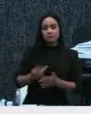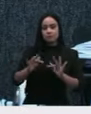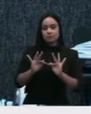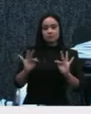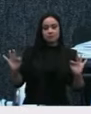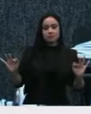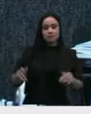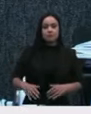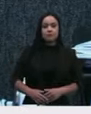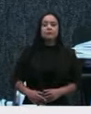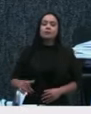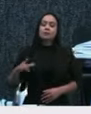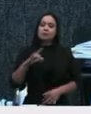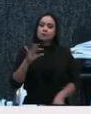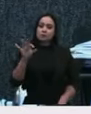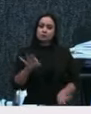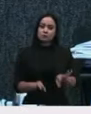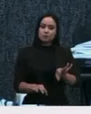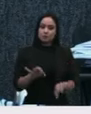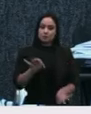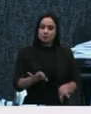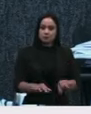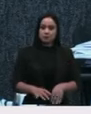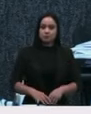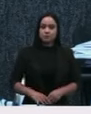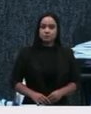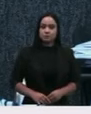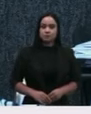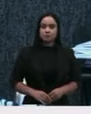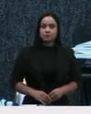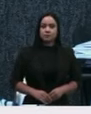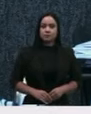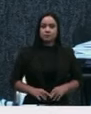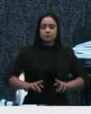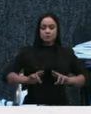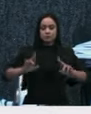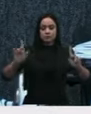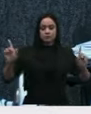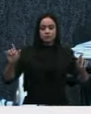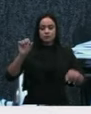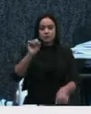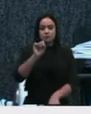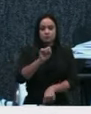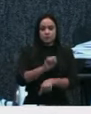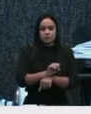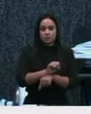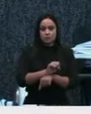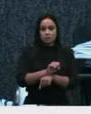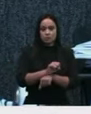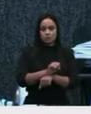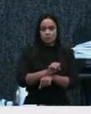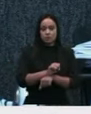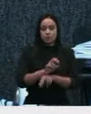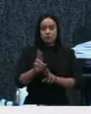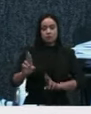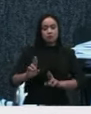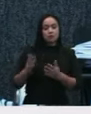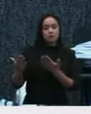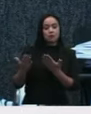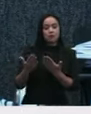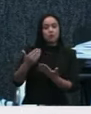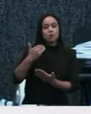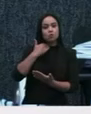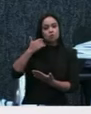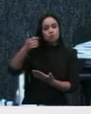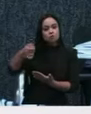simples houve o julgamento de uma exceção de suspeição em relação ao